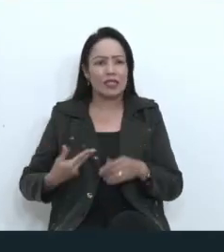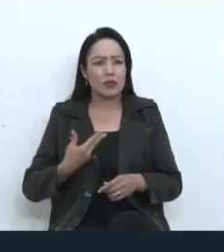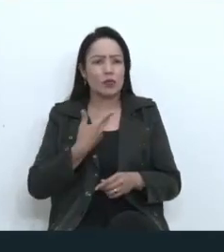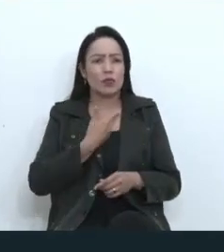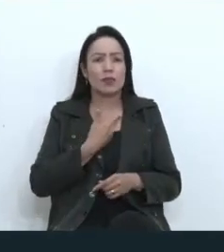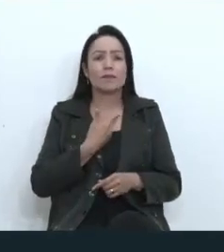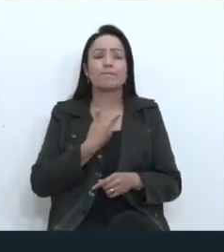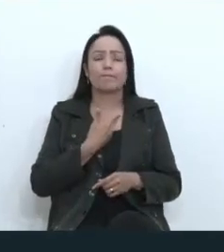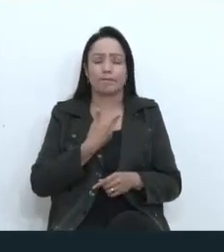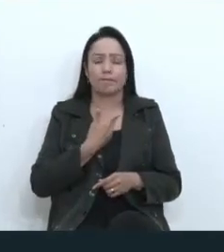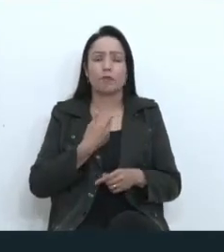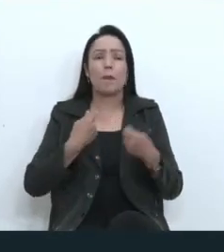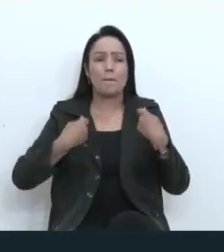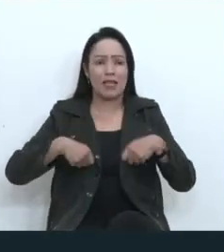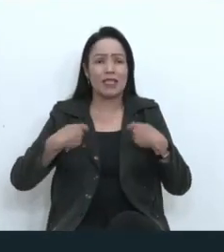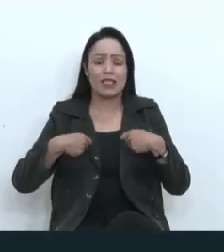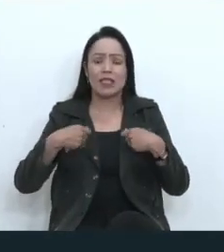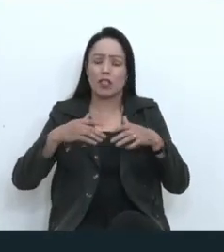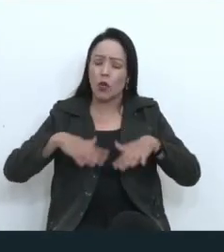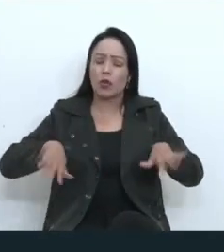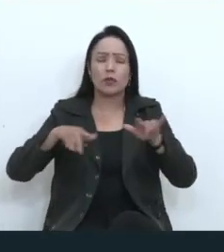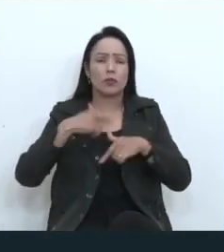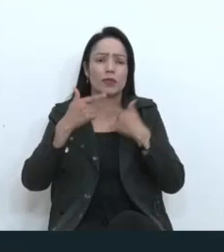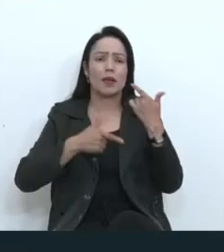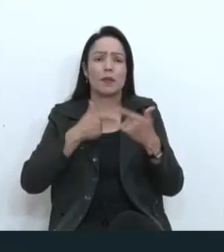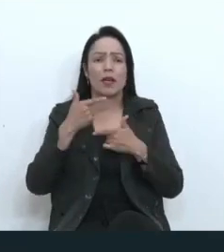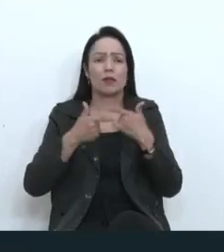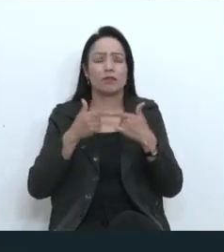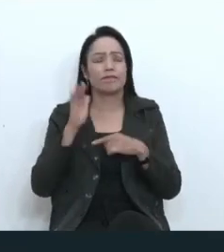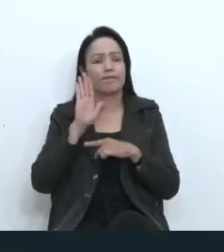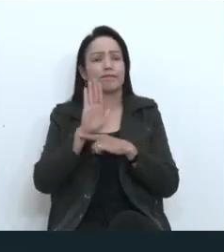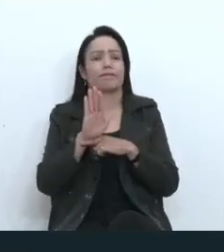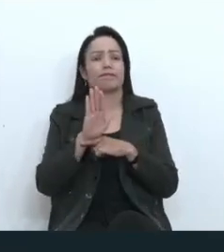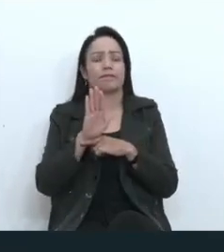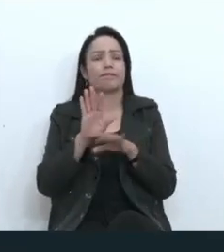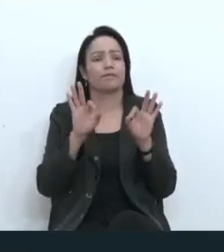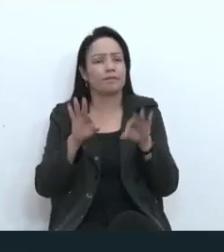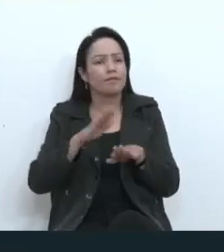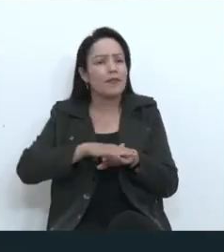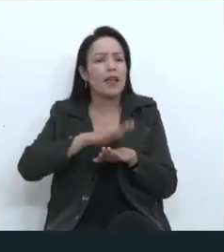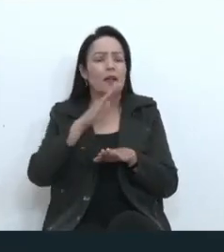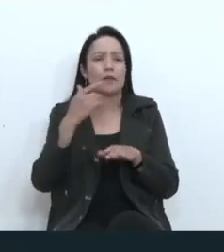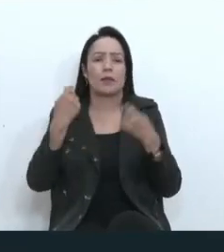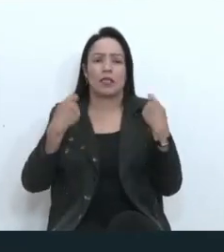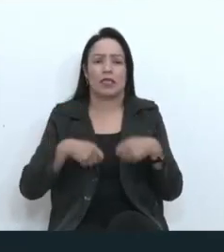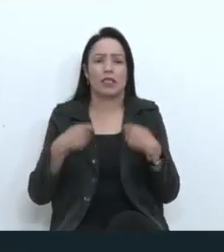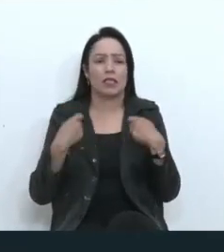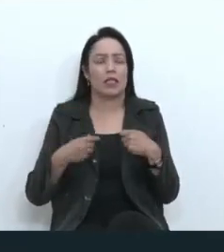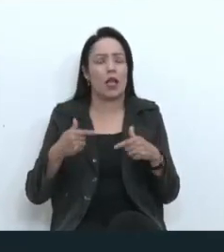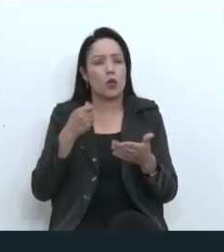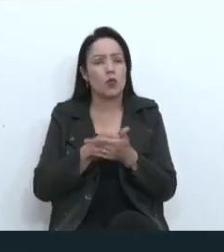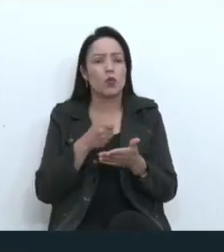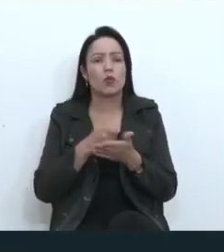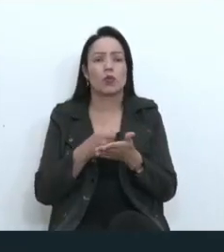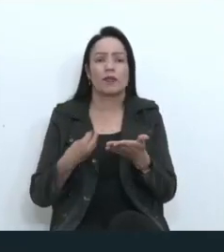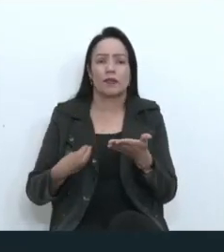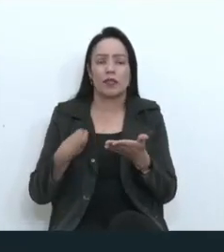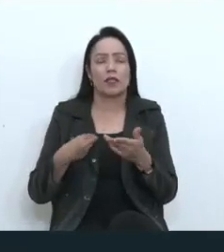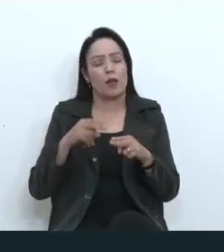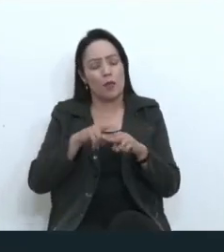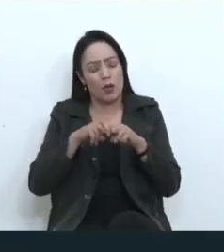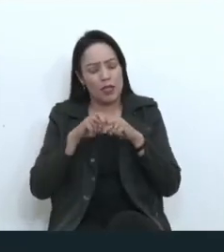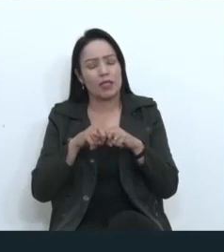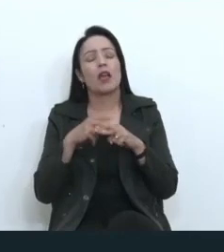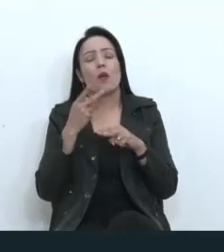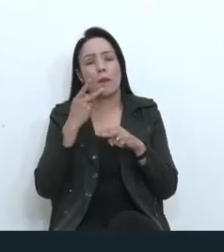a gente precisa fazer a nossa parte e colaborar com aquele que mais precisa e luta pela vida é por essa razão da